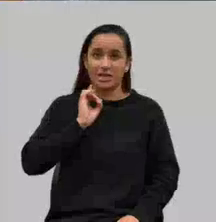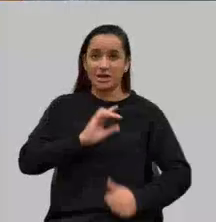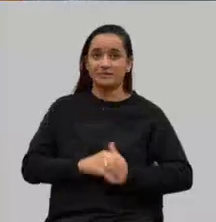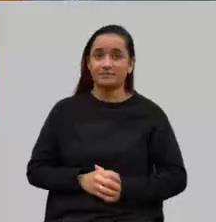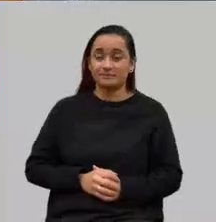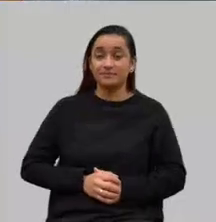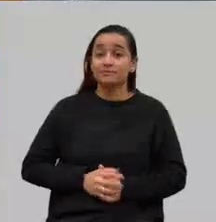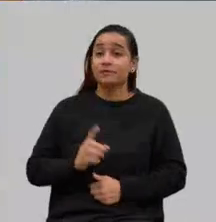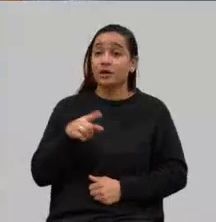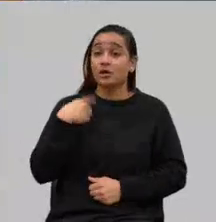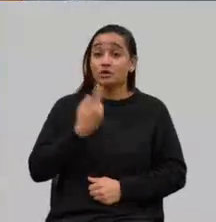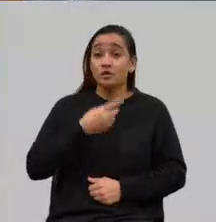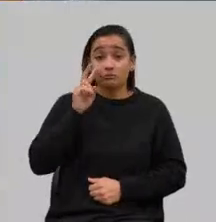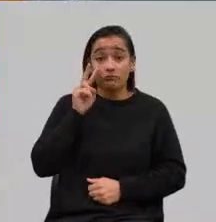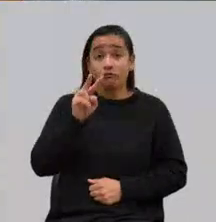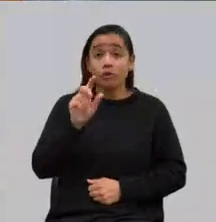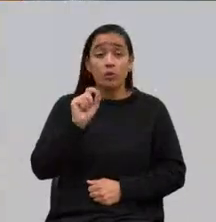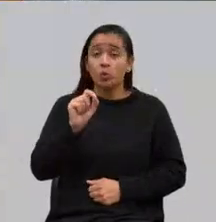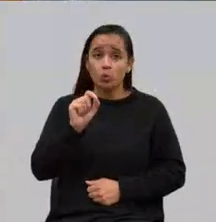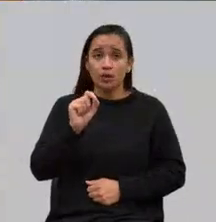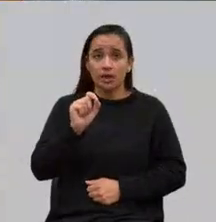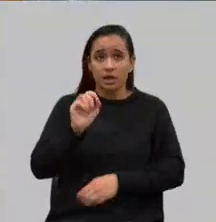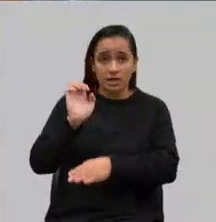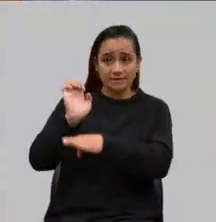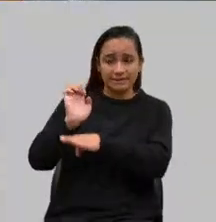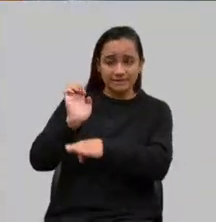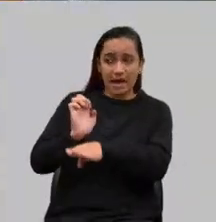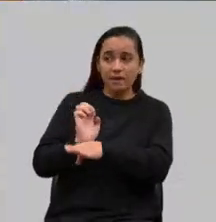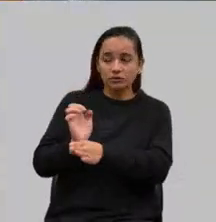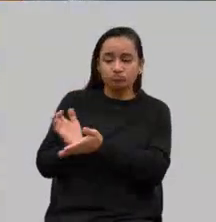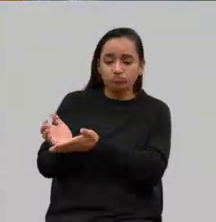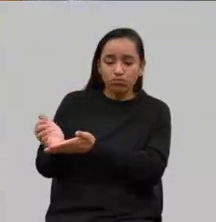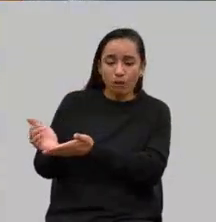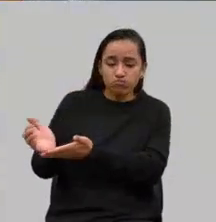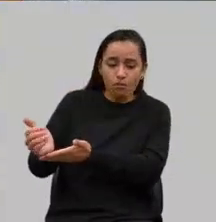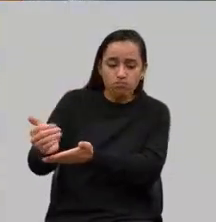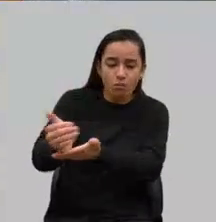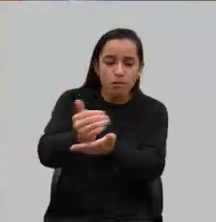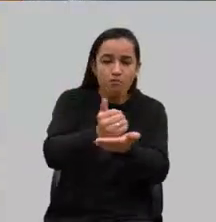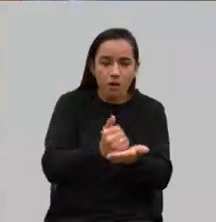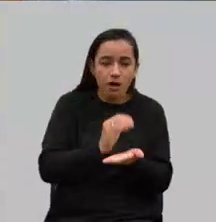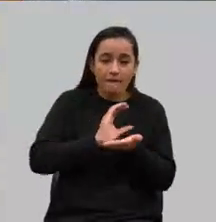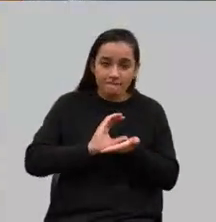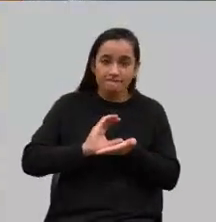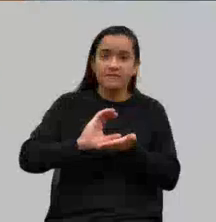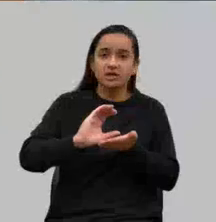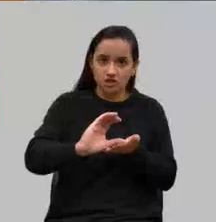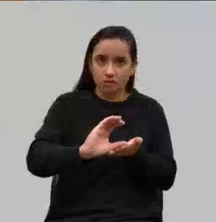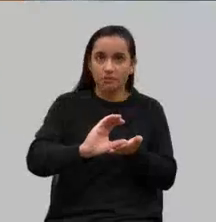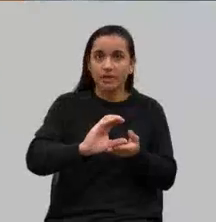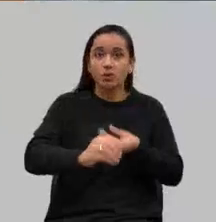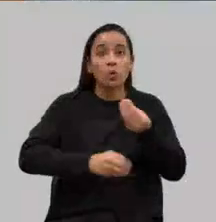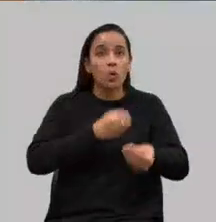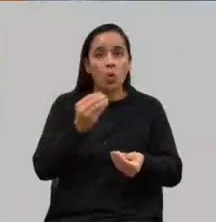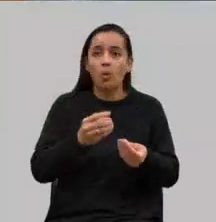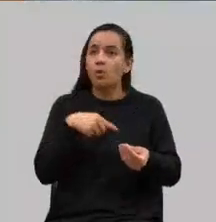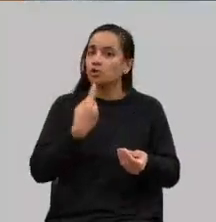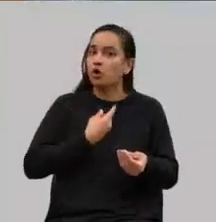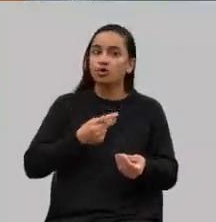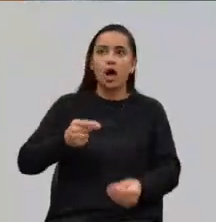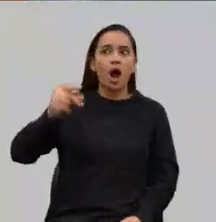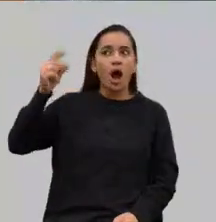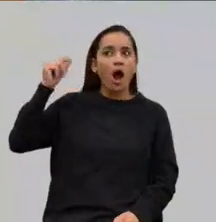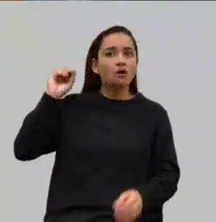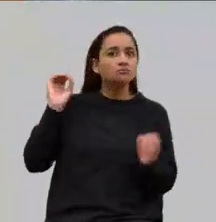o Estado tem arrecadado trazendo investimentos pro estado de forma como a gente não vê muito tempo